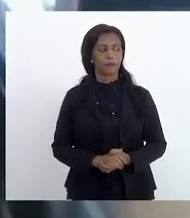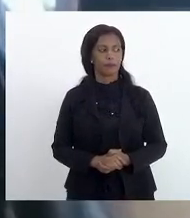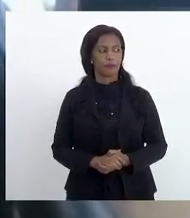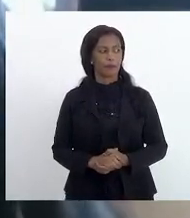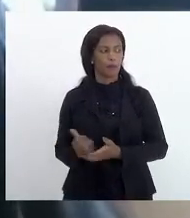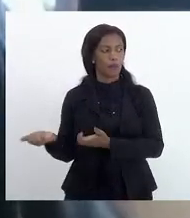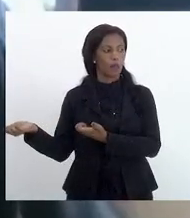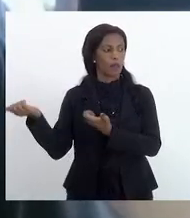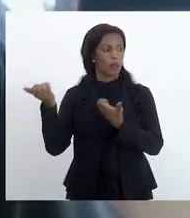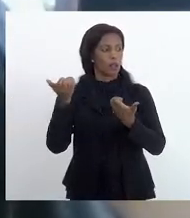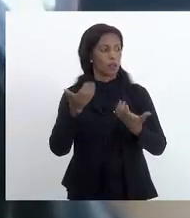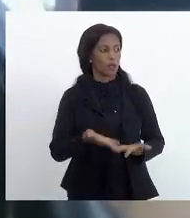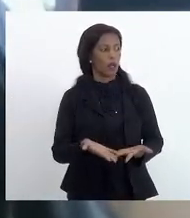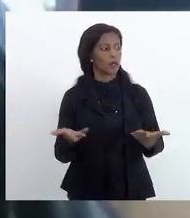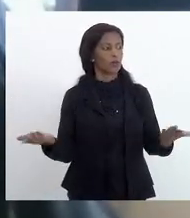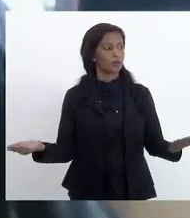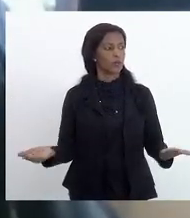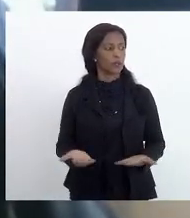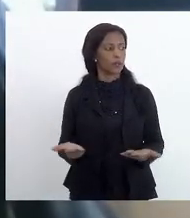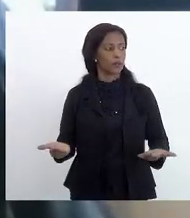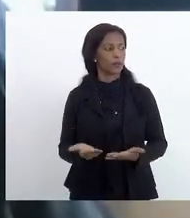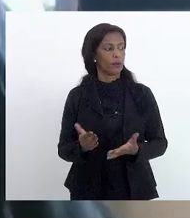traz para agora